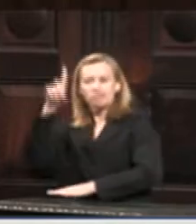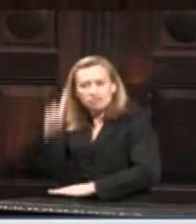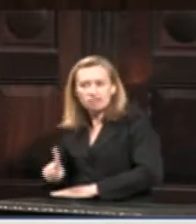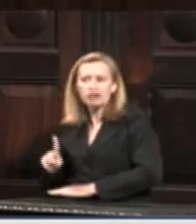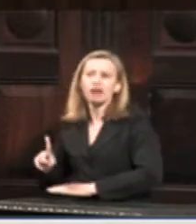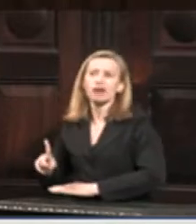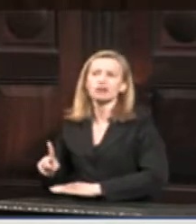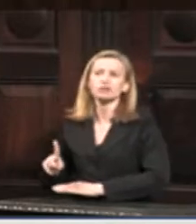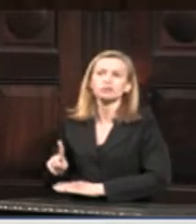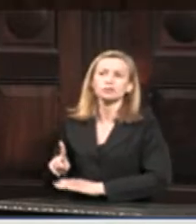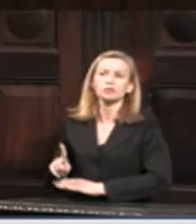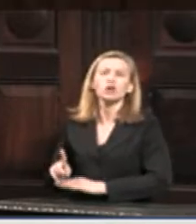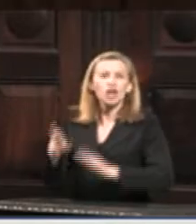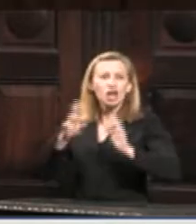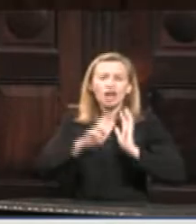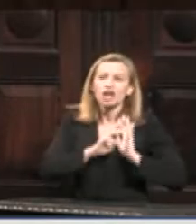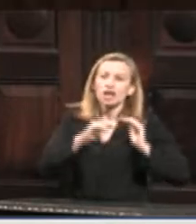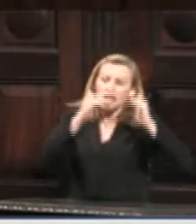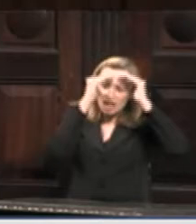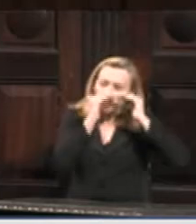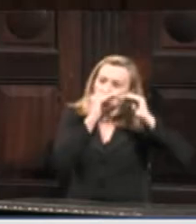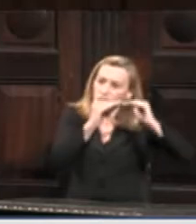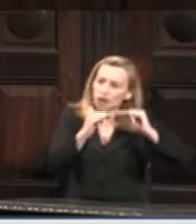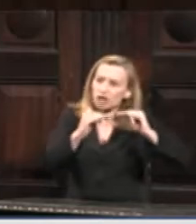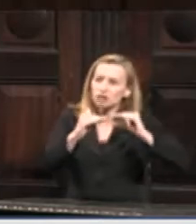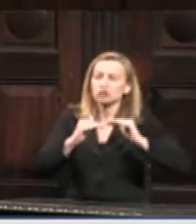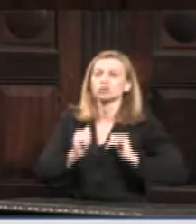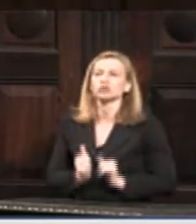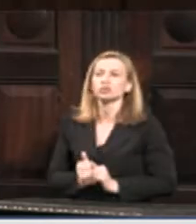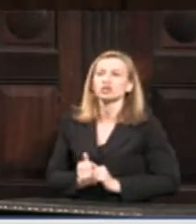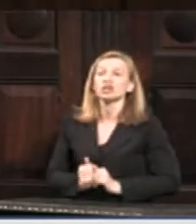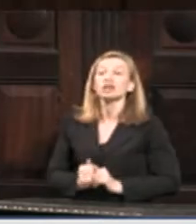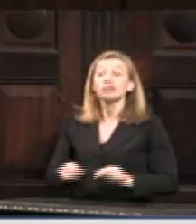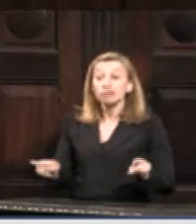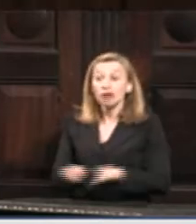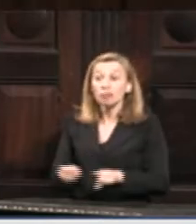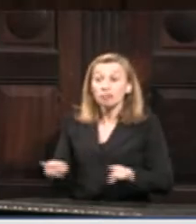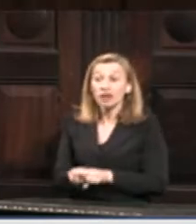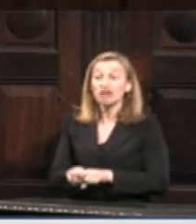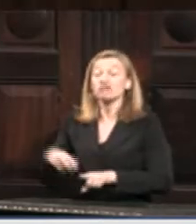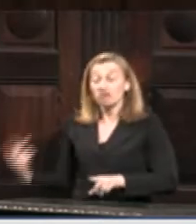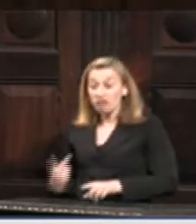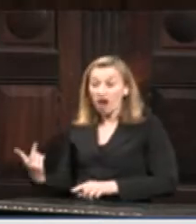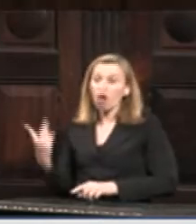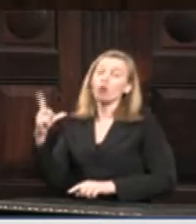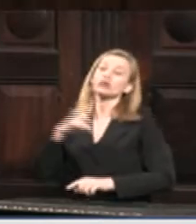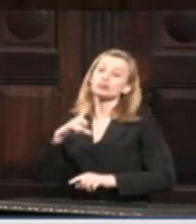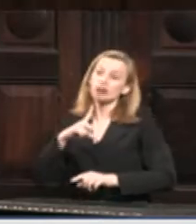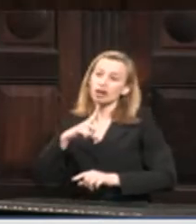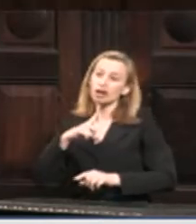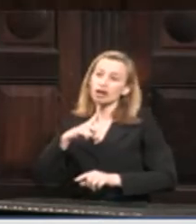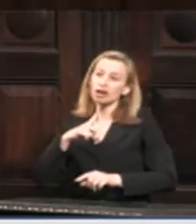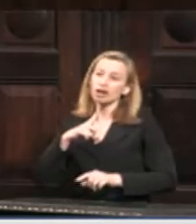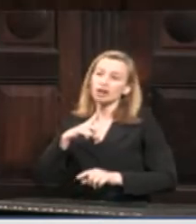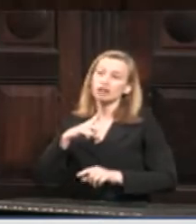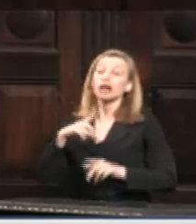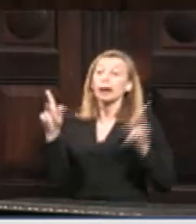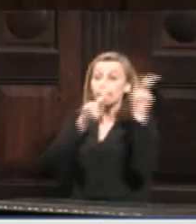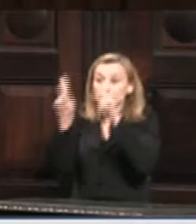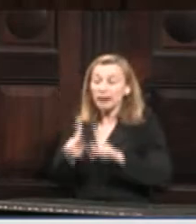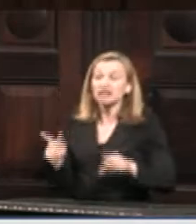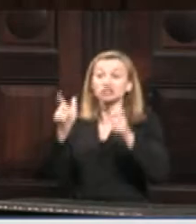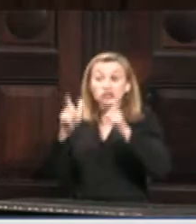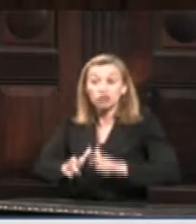lei, tem que ter respeito exatamente e zelar pelas relações aqui, ser